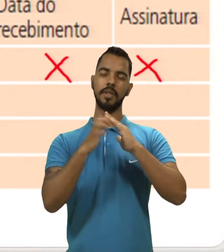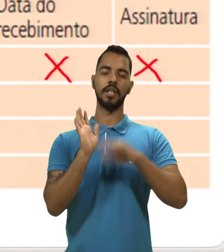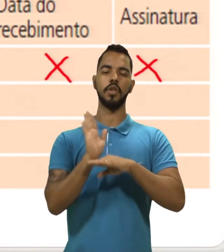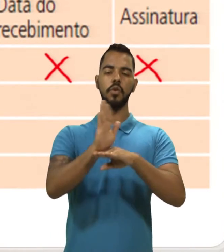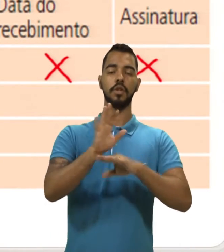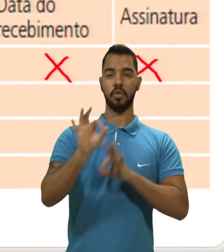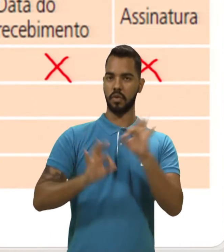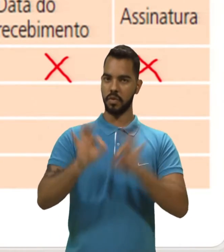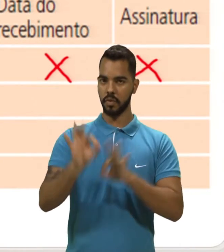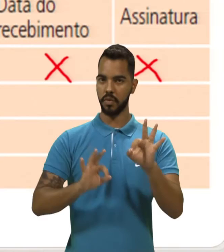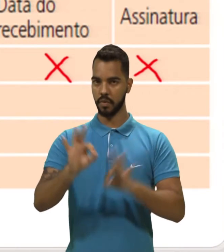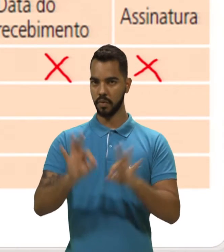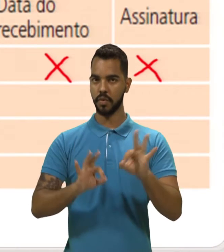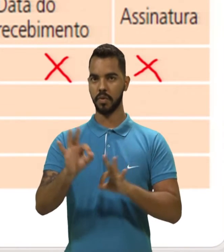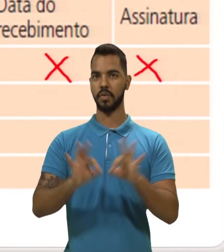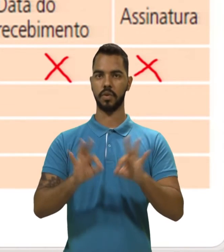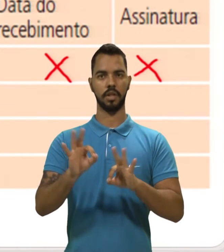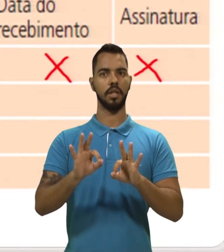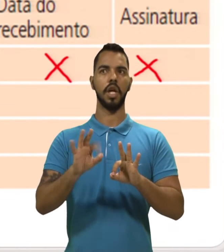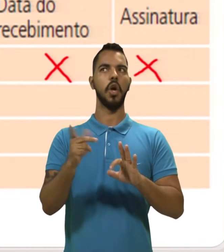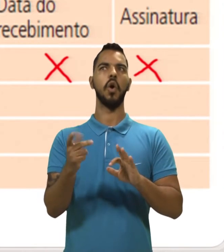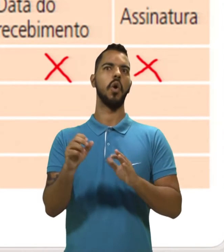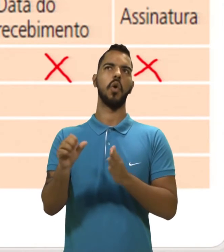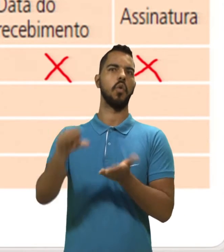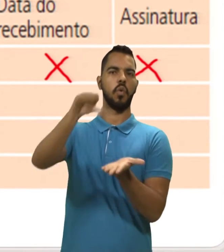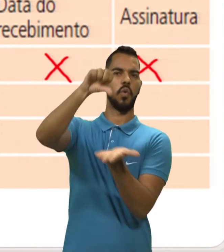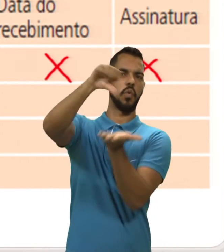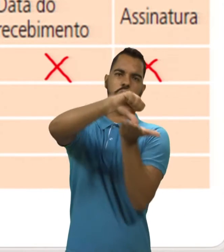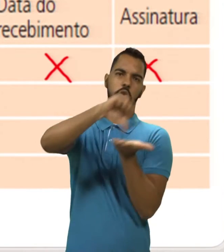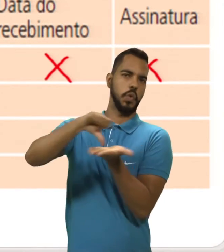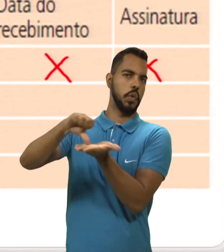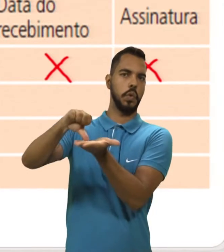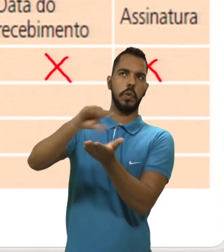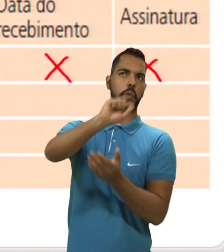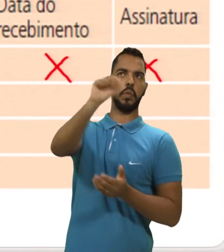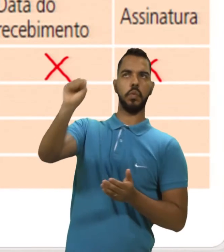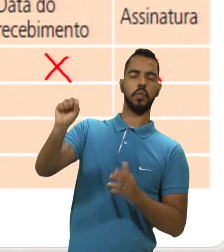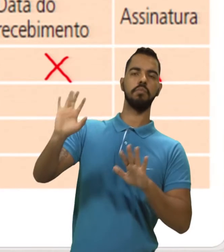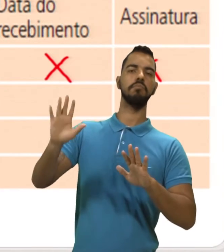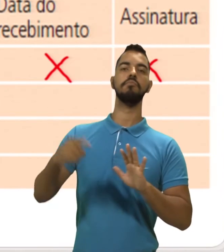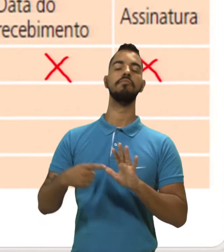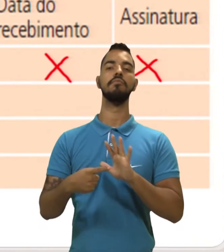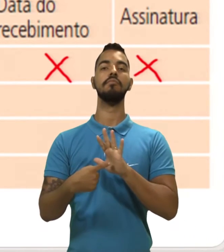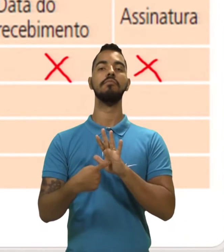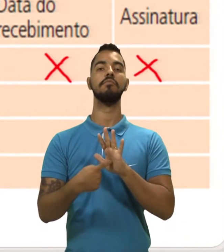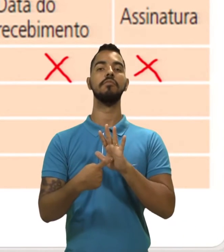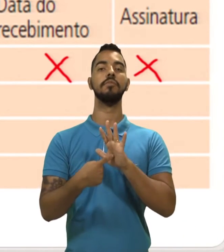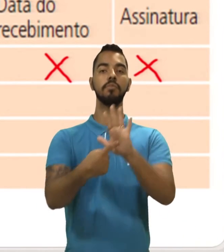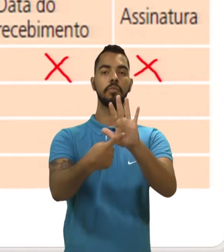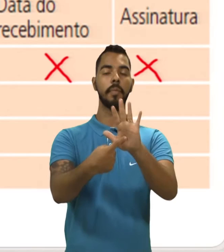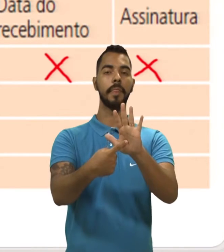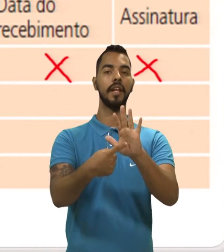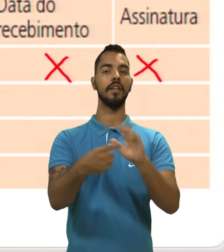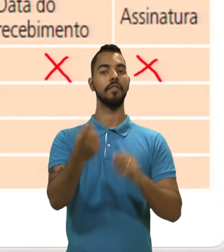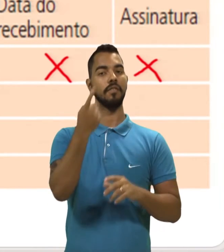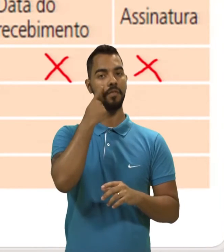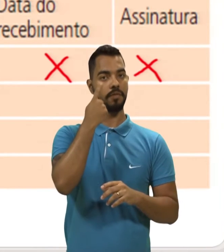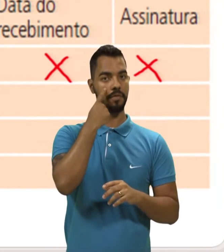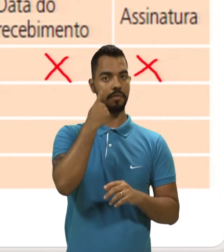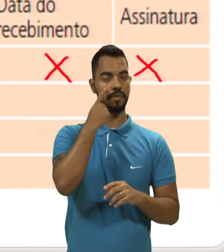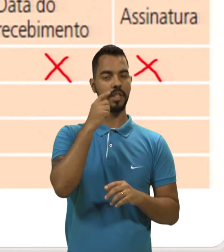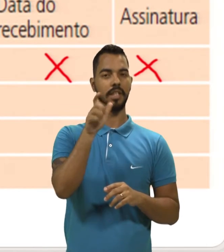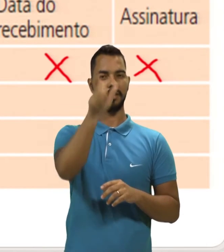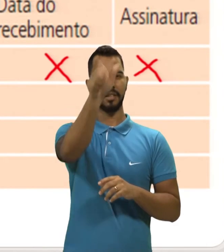com a organização, né, da empresa, da instituição em si, e vai deixar